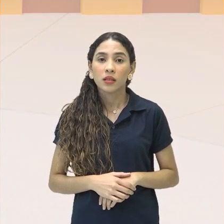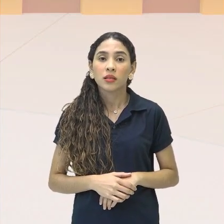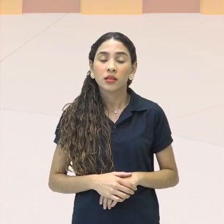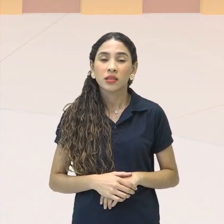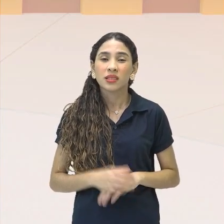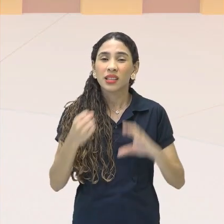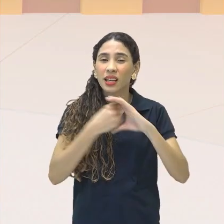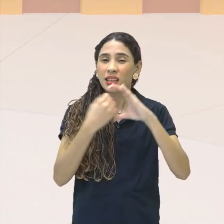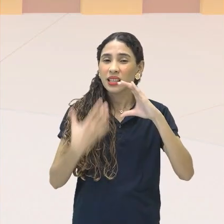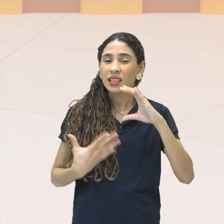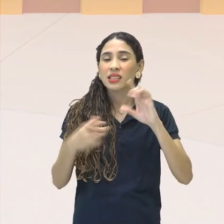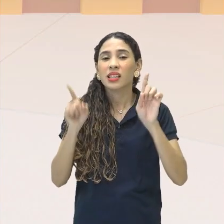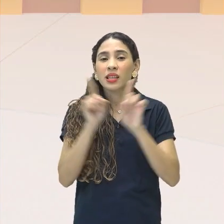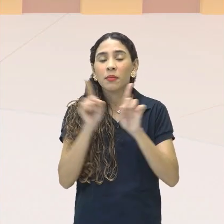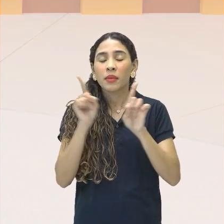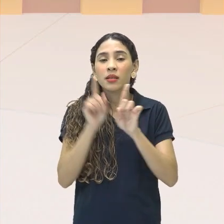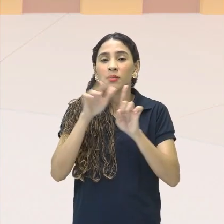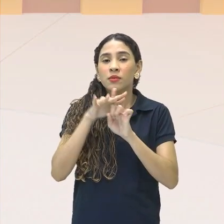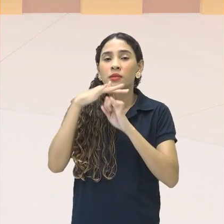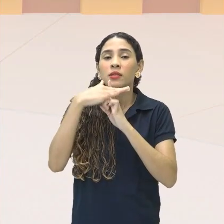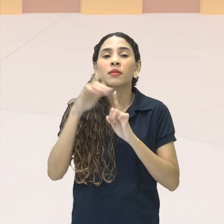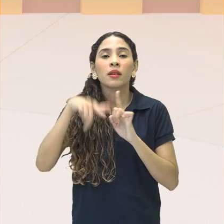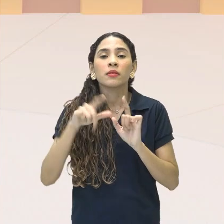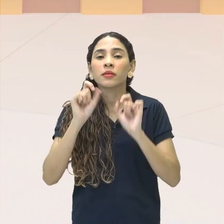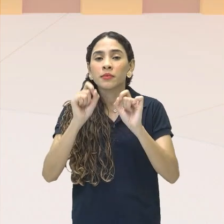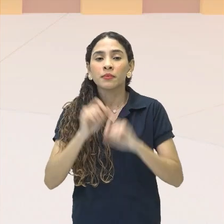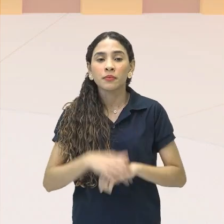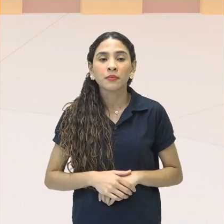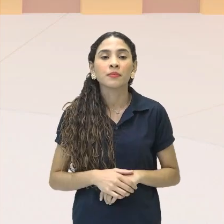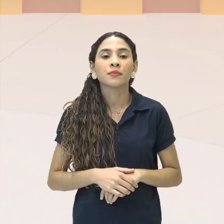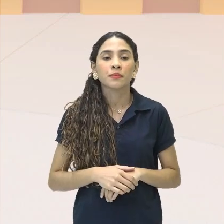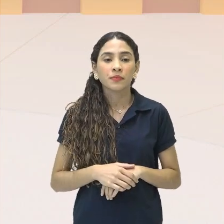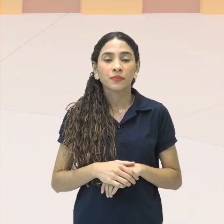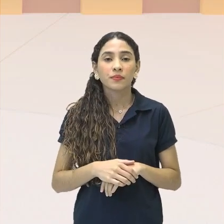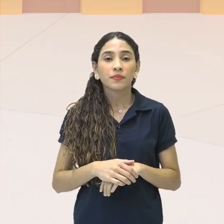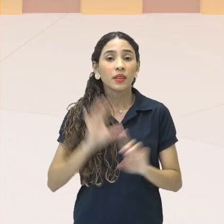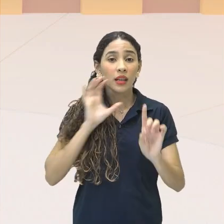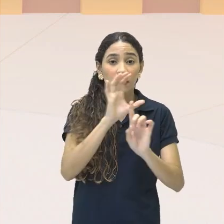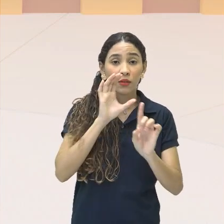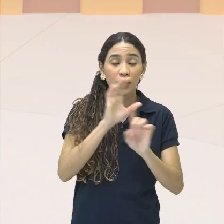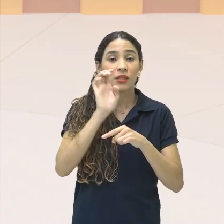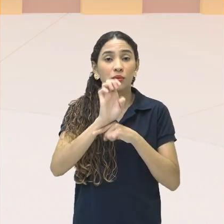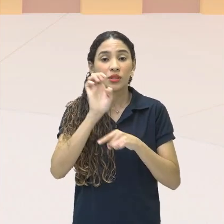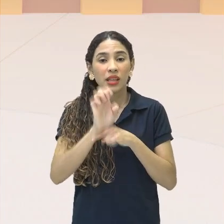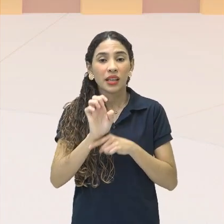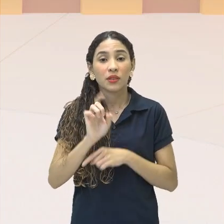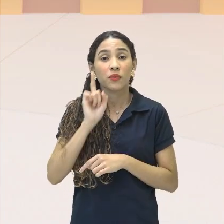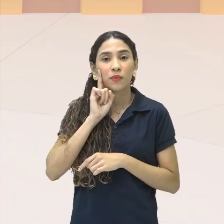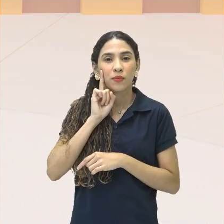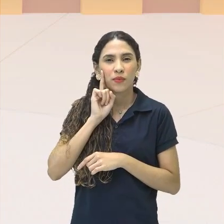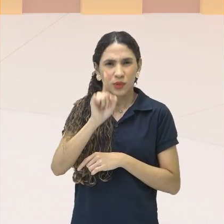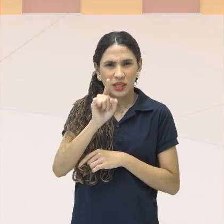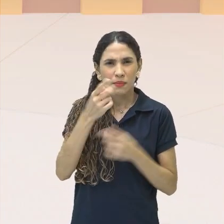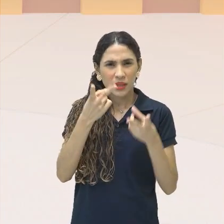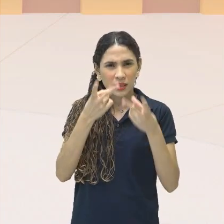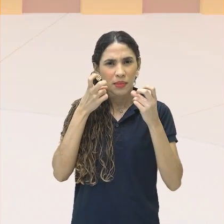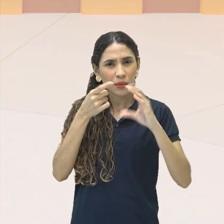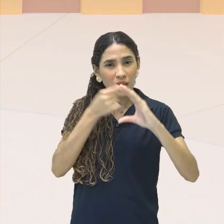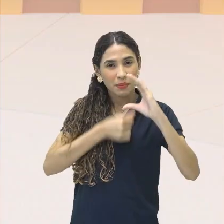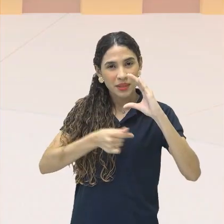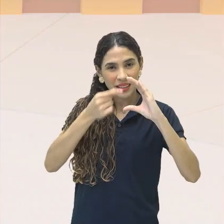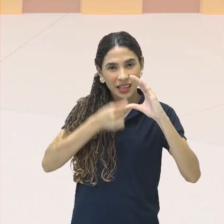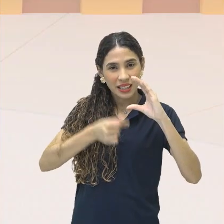uma das características do socialismo é a intervenção do Estado. Você vê que lá no capitalismo